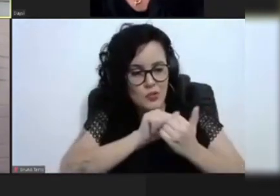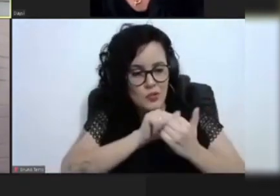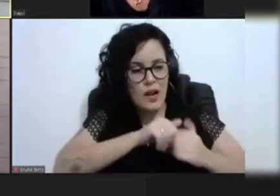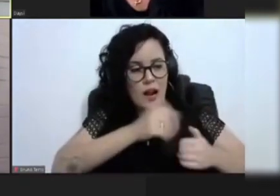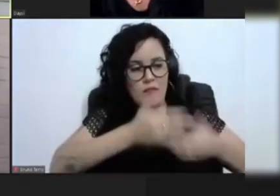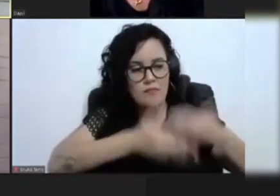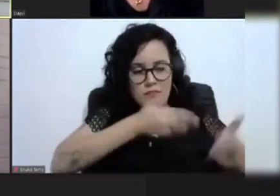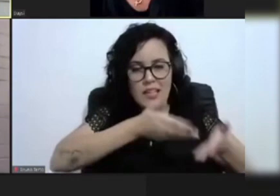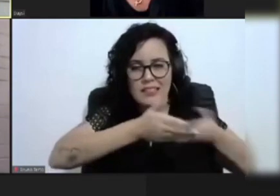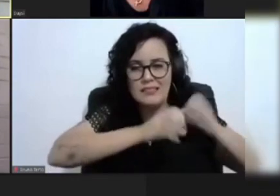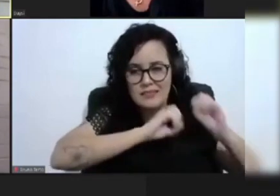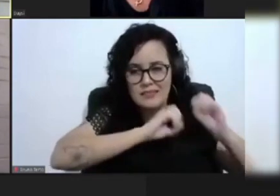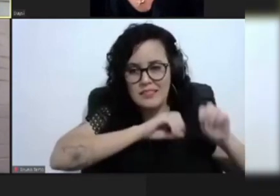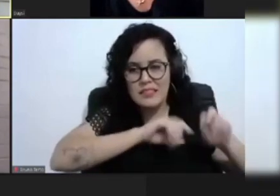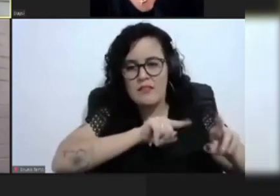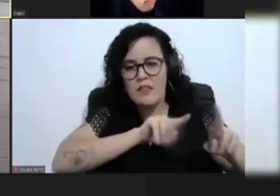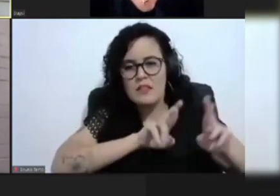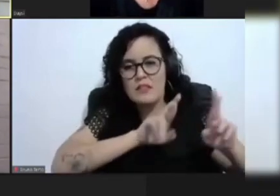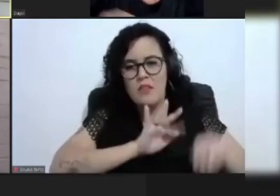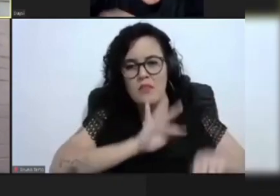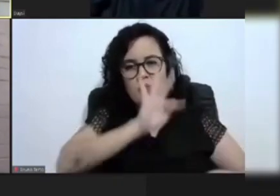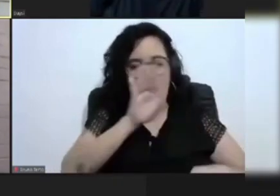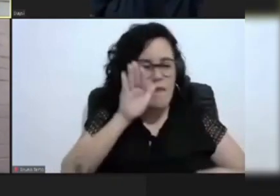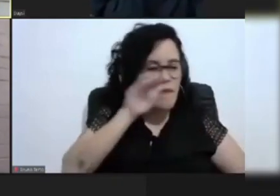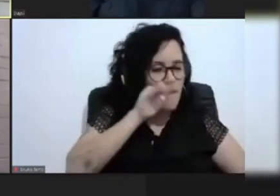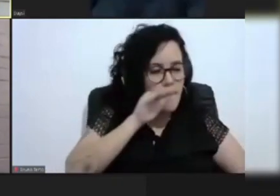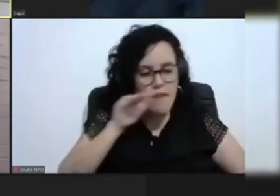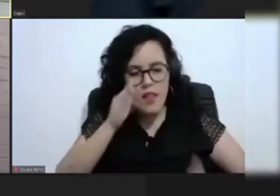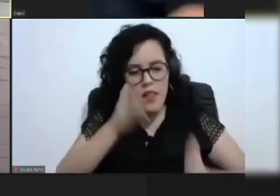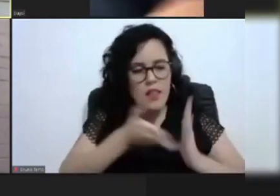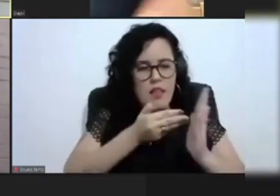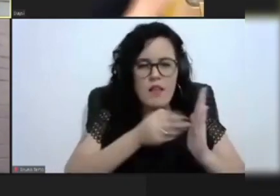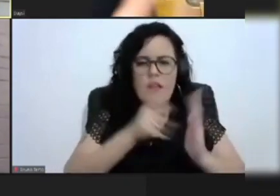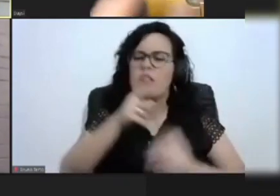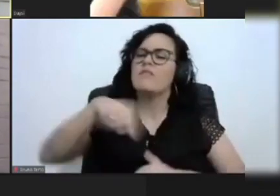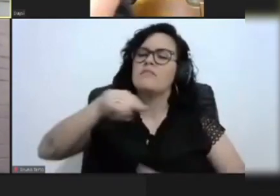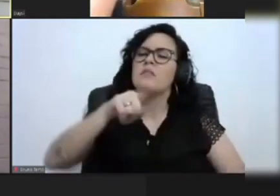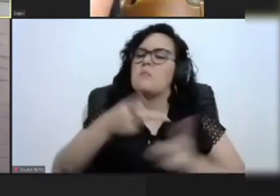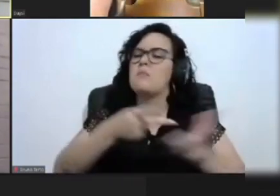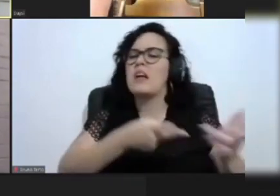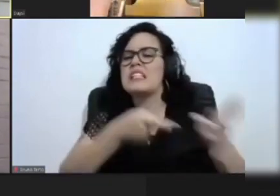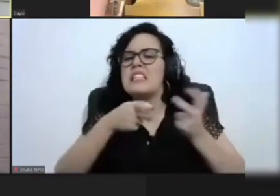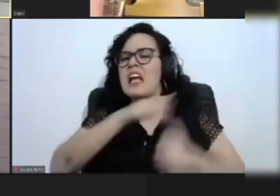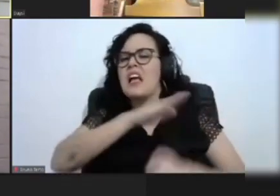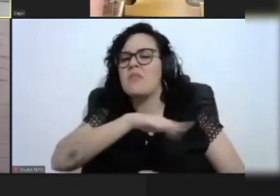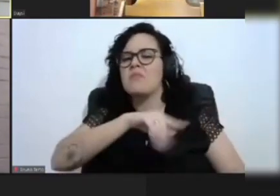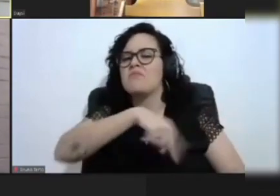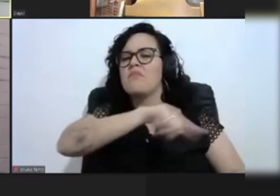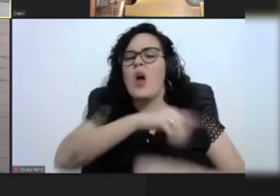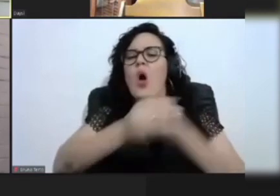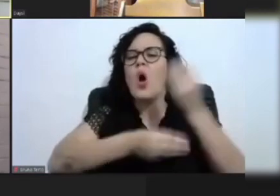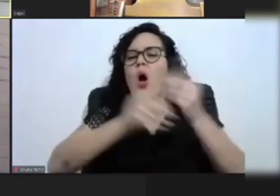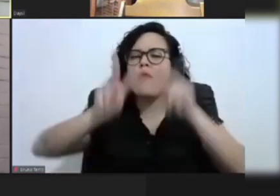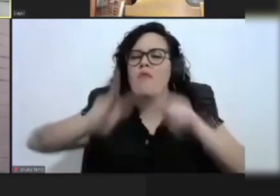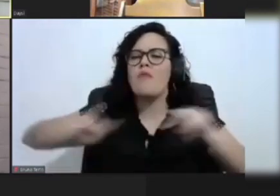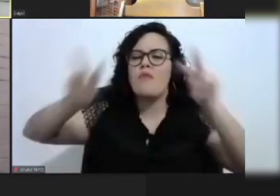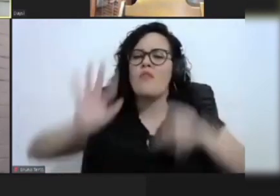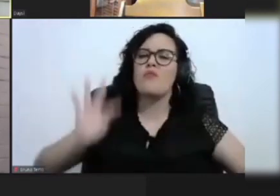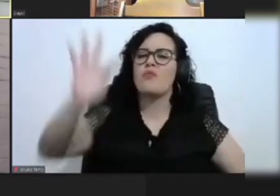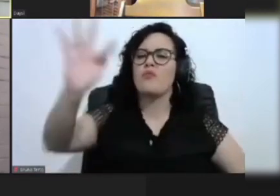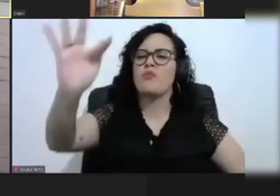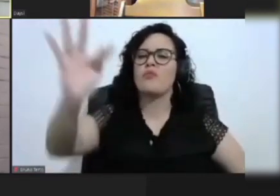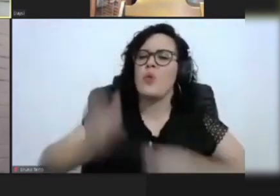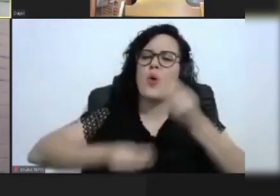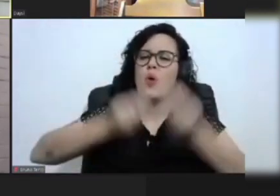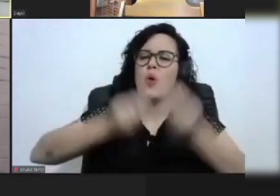expectativa, com aquele olhar curioso, como é que você vê, como é que você acha que eles estão enxergando esse futuro?